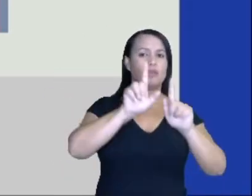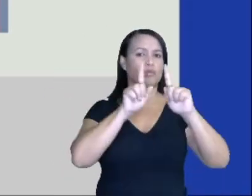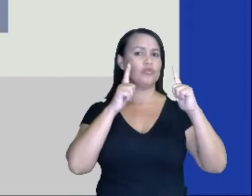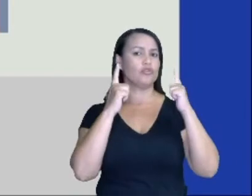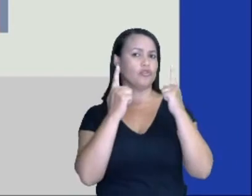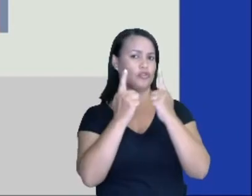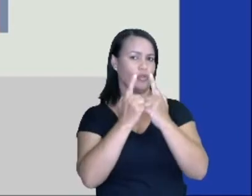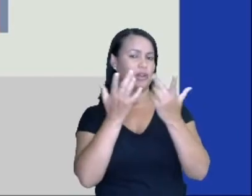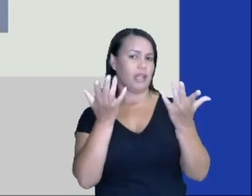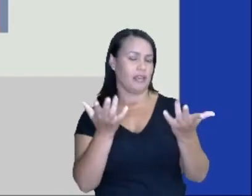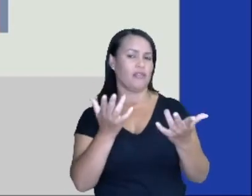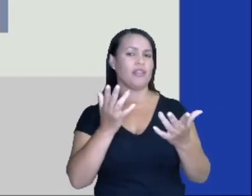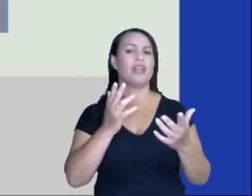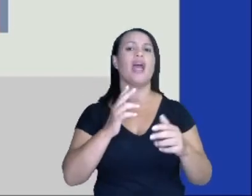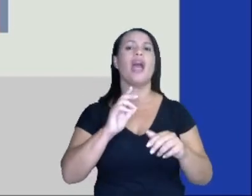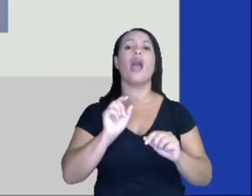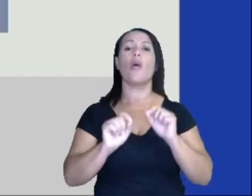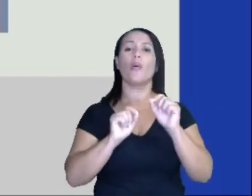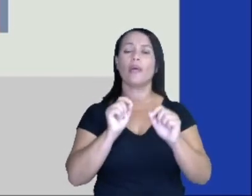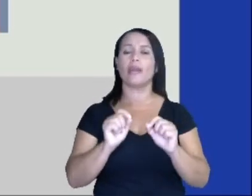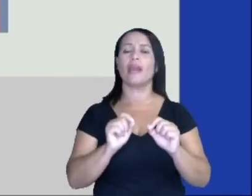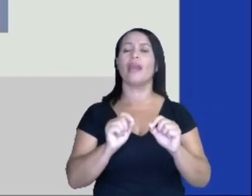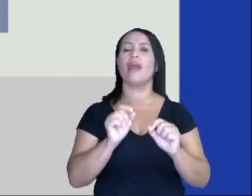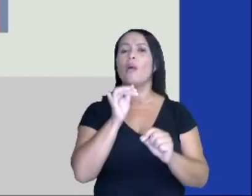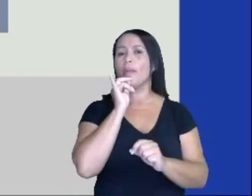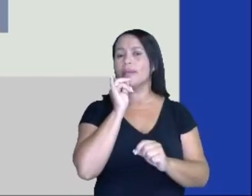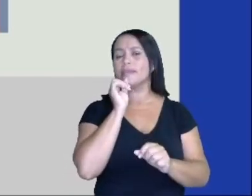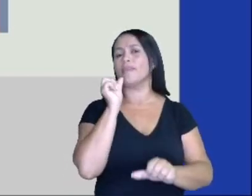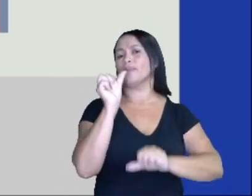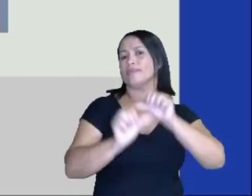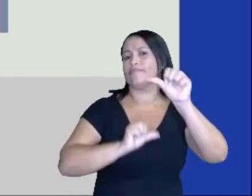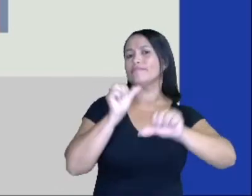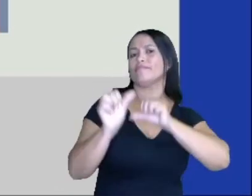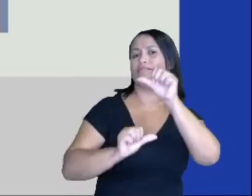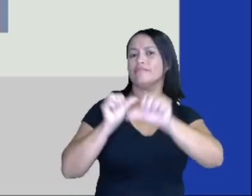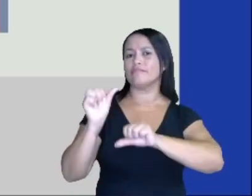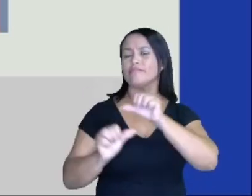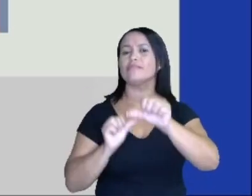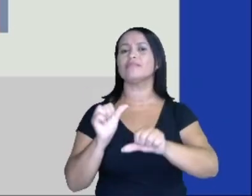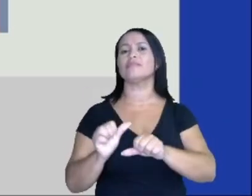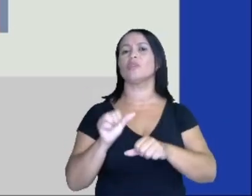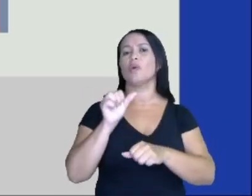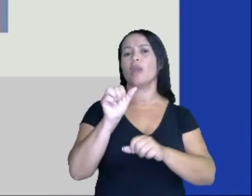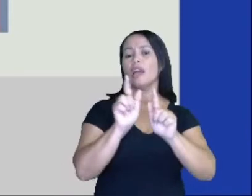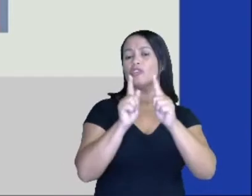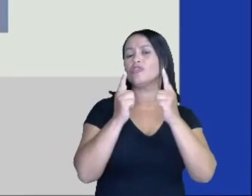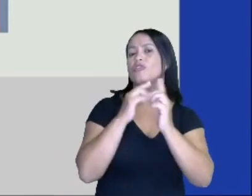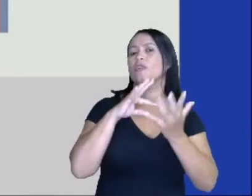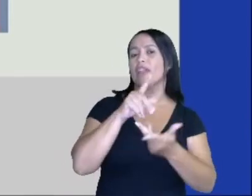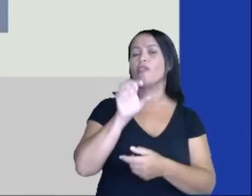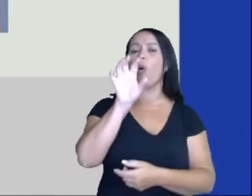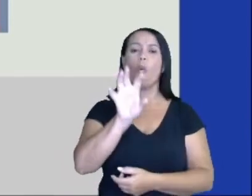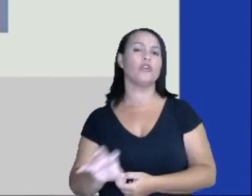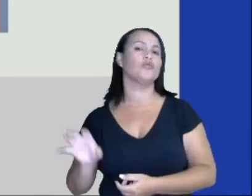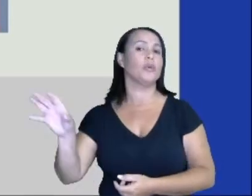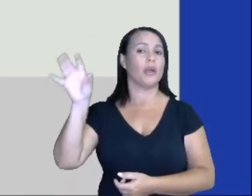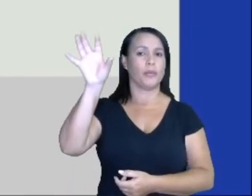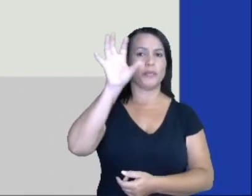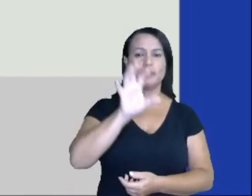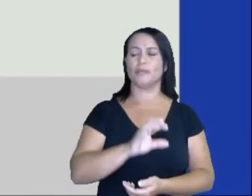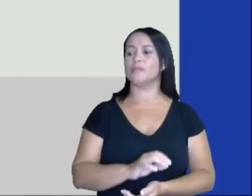geográfica, é um exemplo de variação geográfica ou regional, ou variante geográfica ou regional.